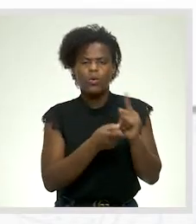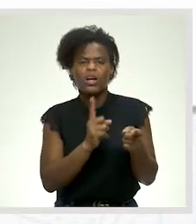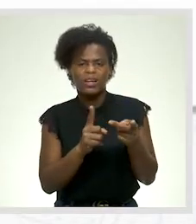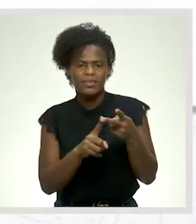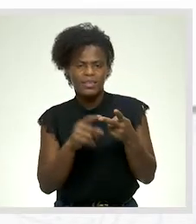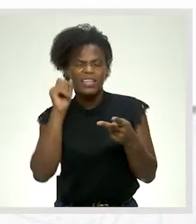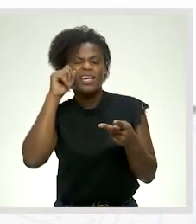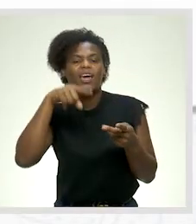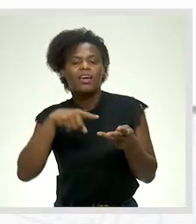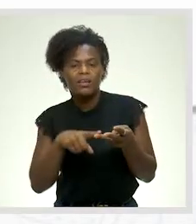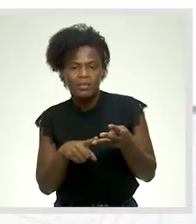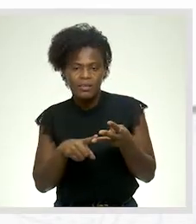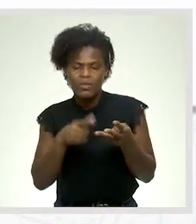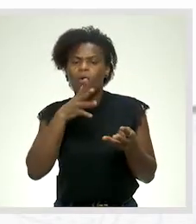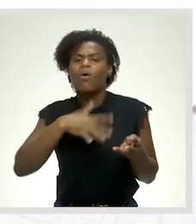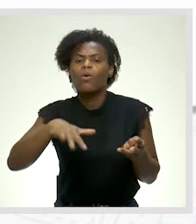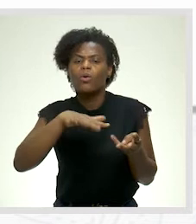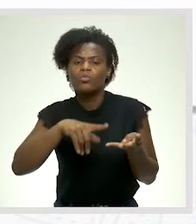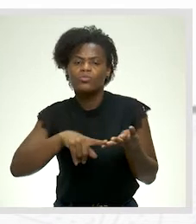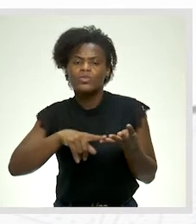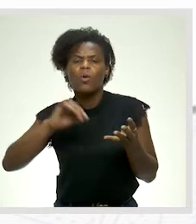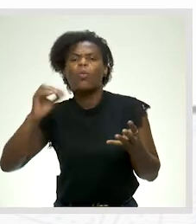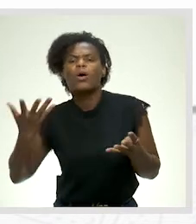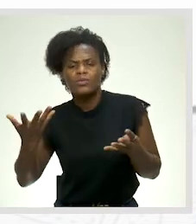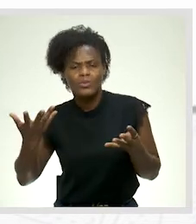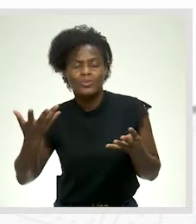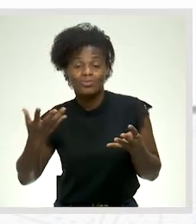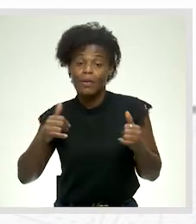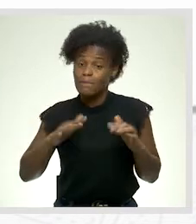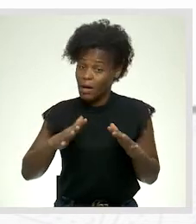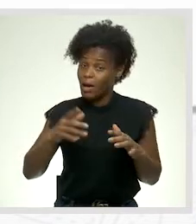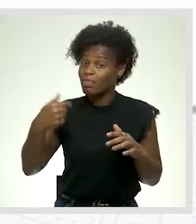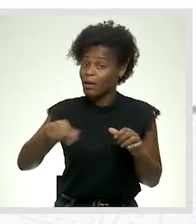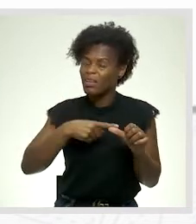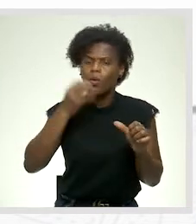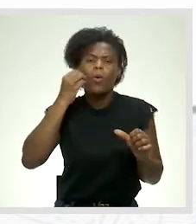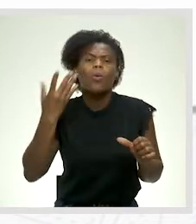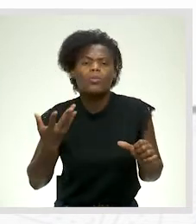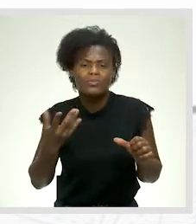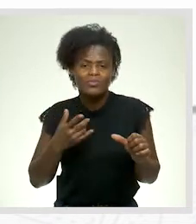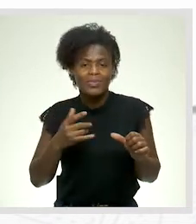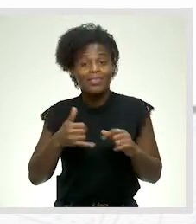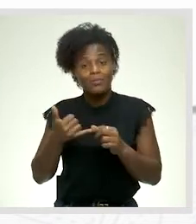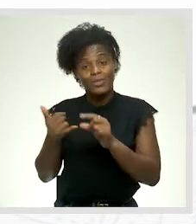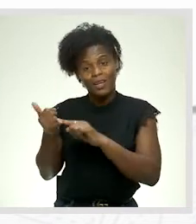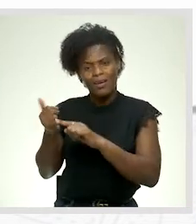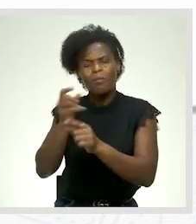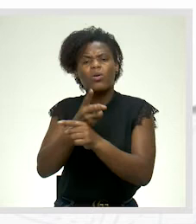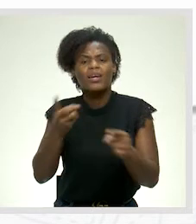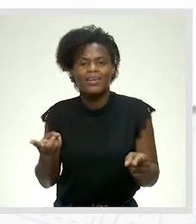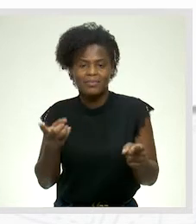quem, onde e quando, mas ainda como e também